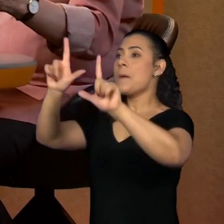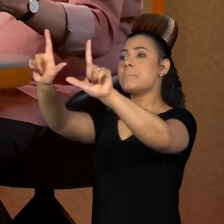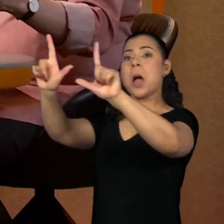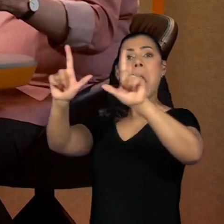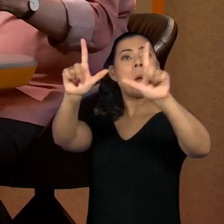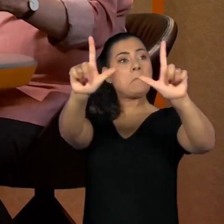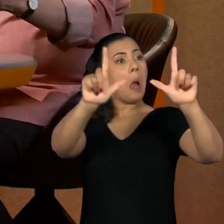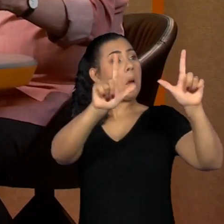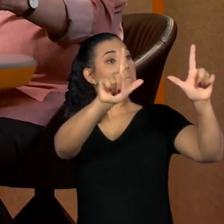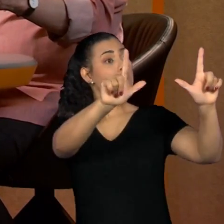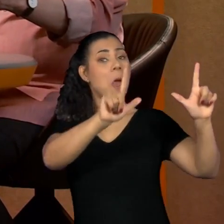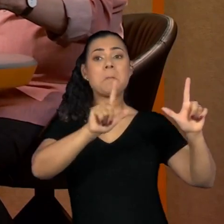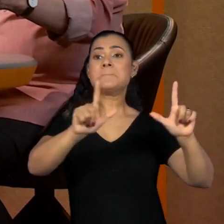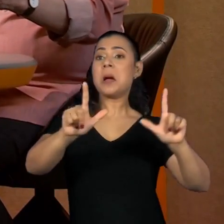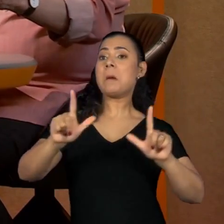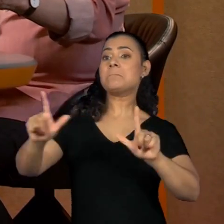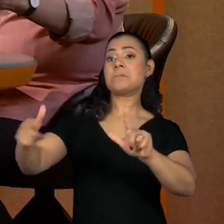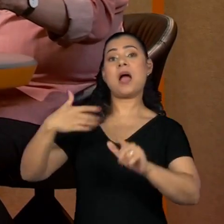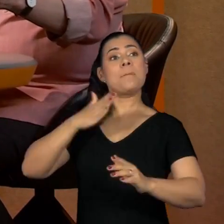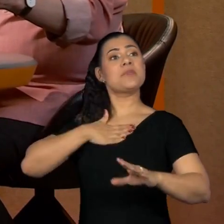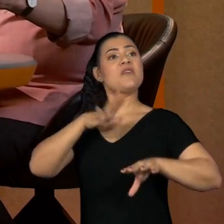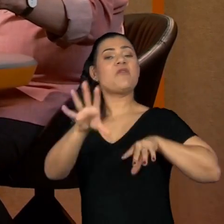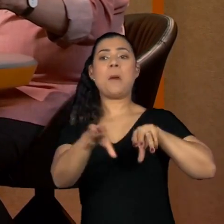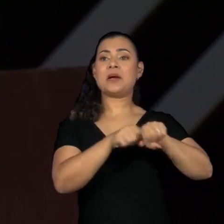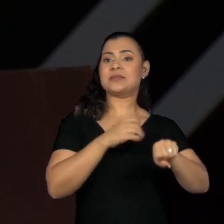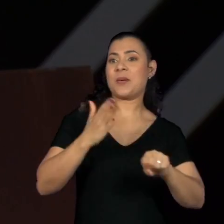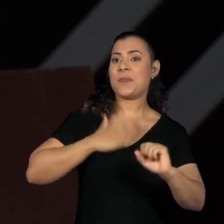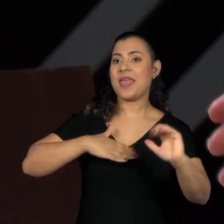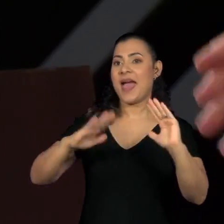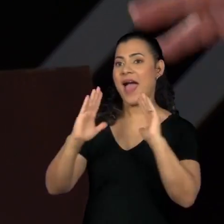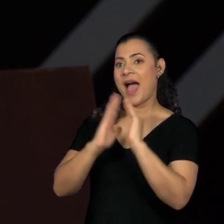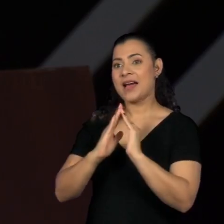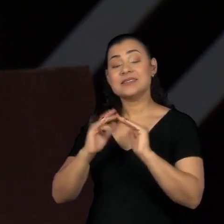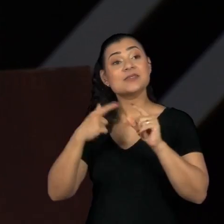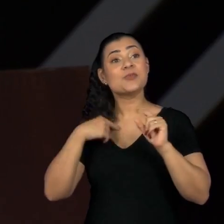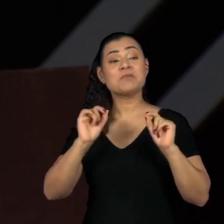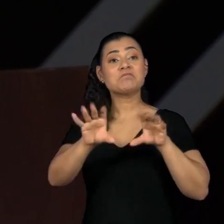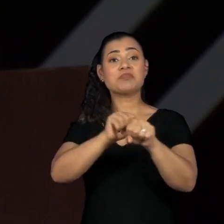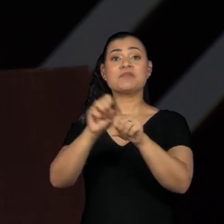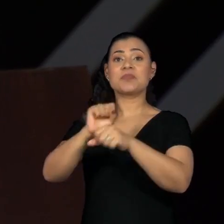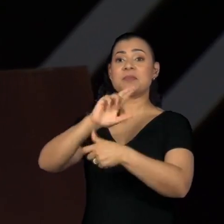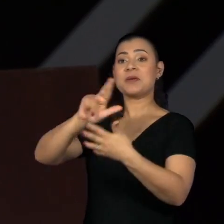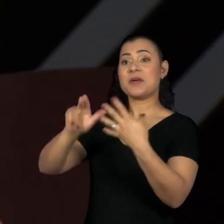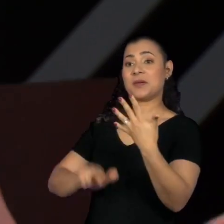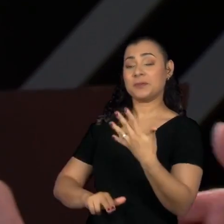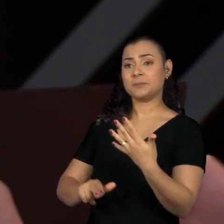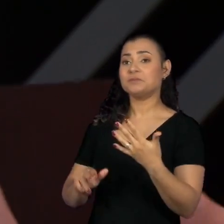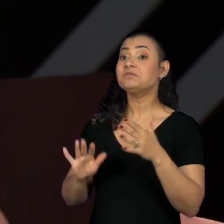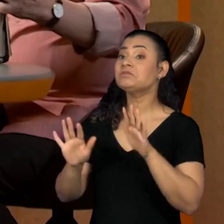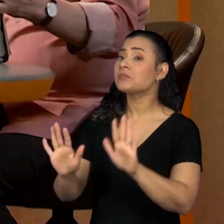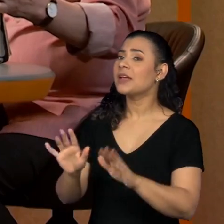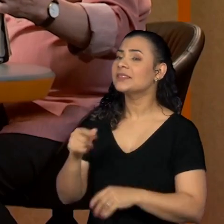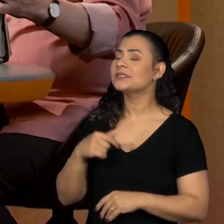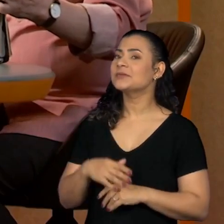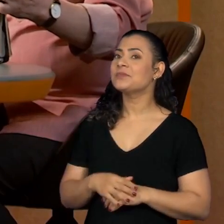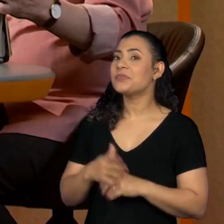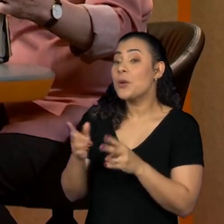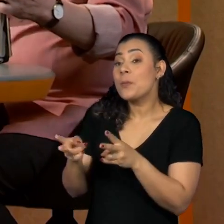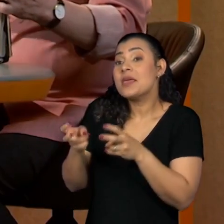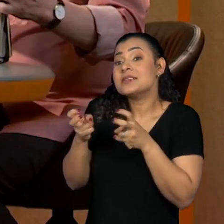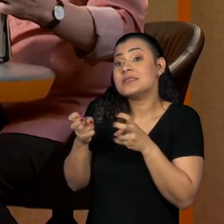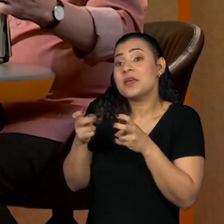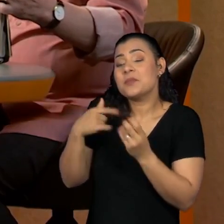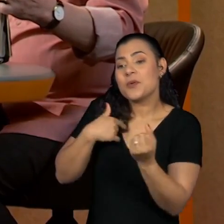pendura na parede do escritório, na parede da casa, né, os diplomas que conquistou. Sim. Agora, eu sinto aqui